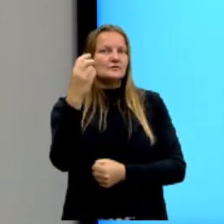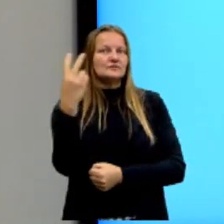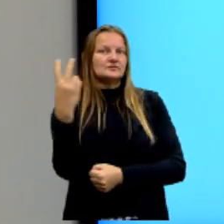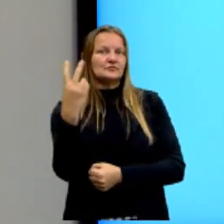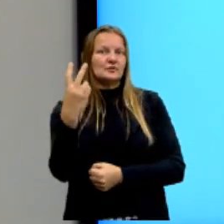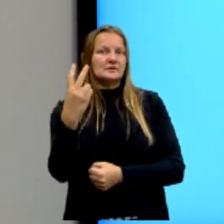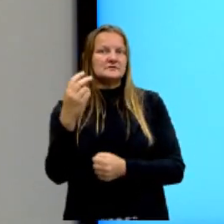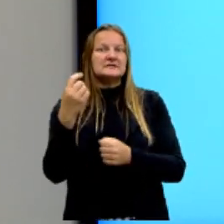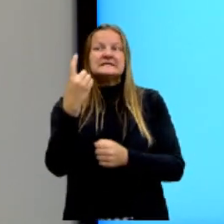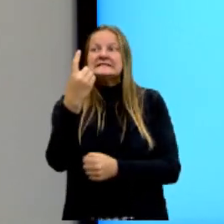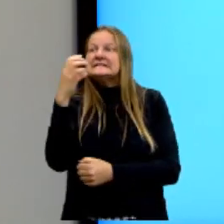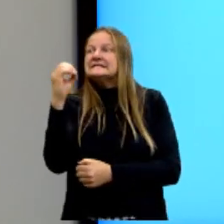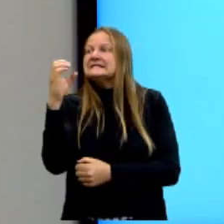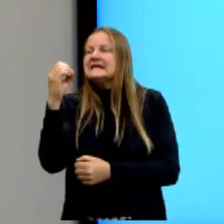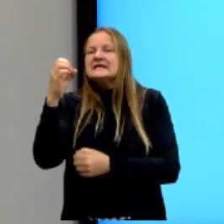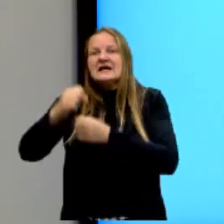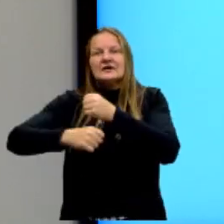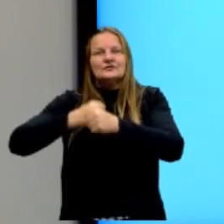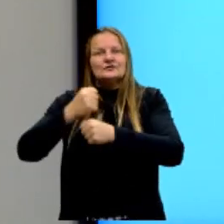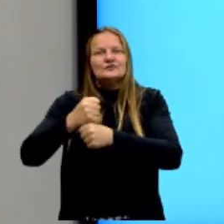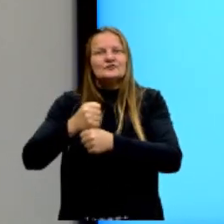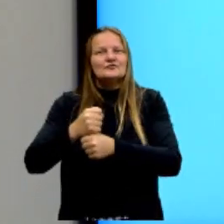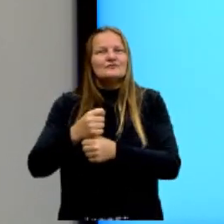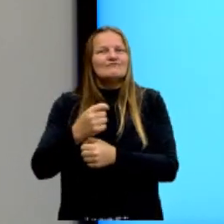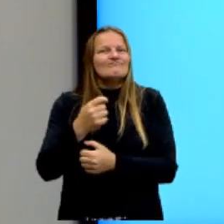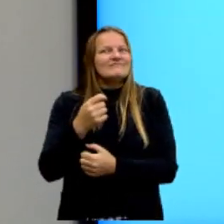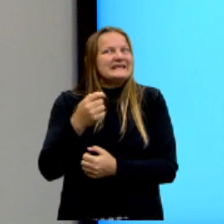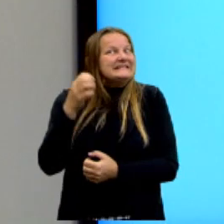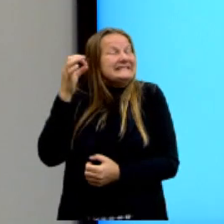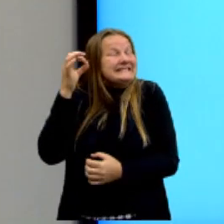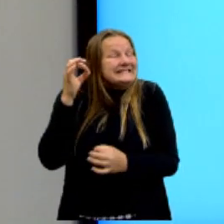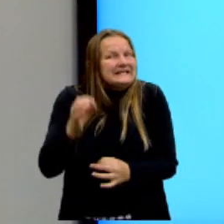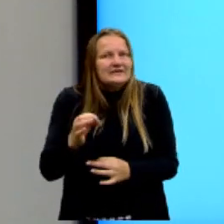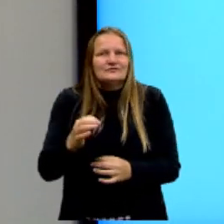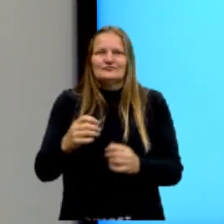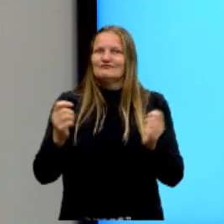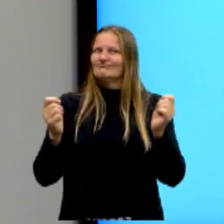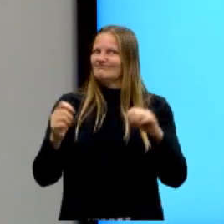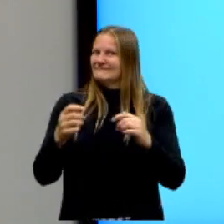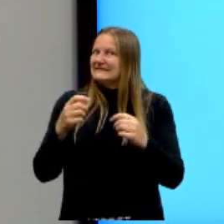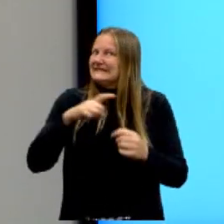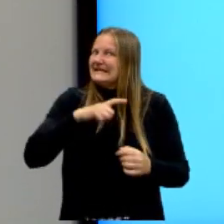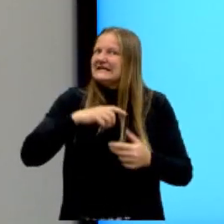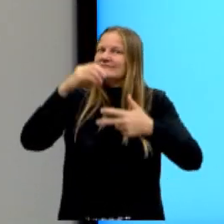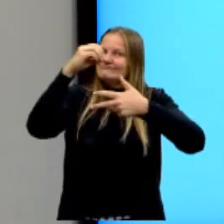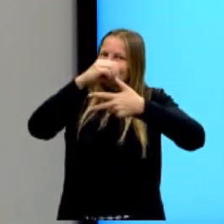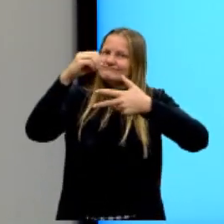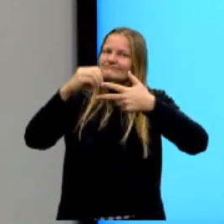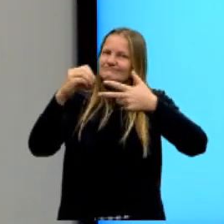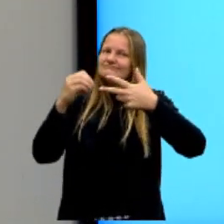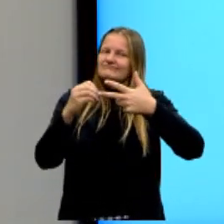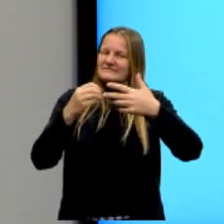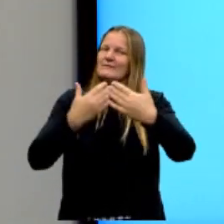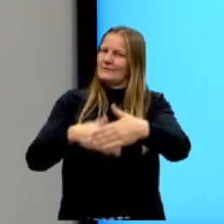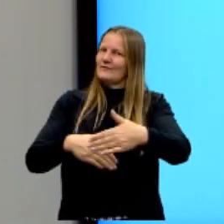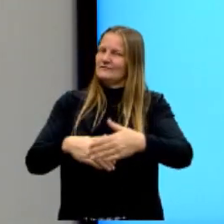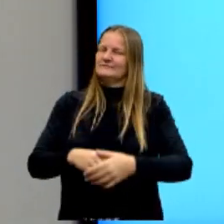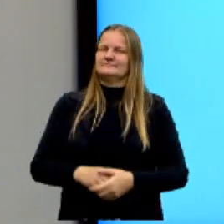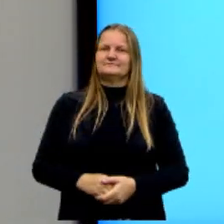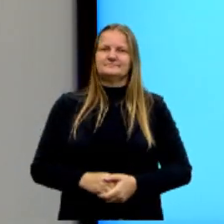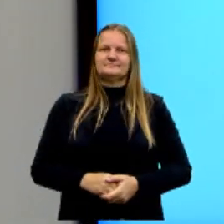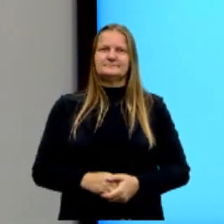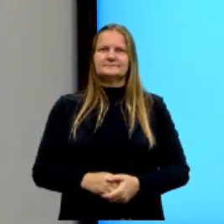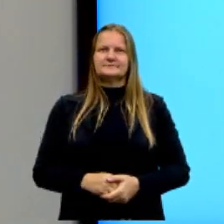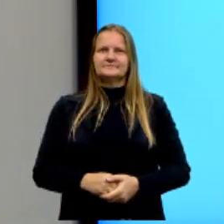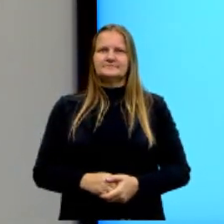movimento artístico é impossível que não caia nas provas